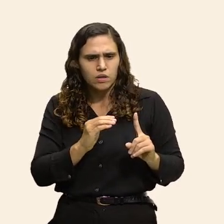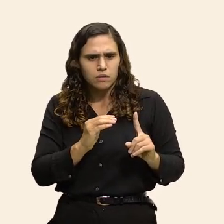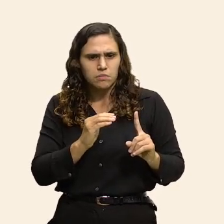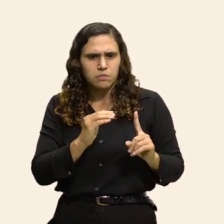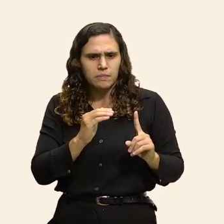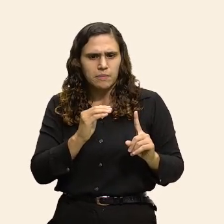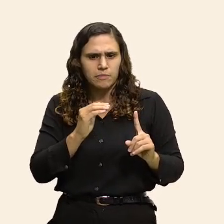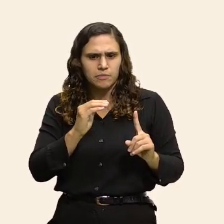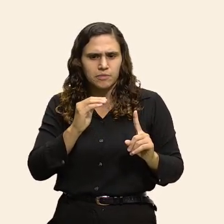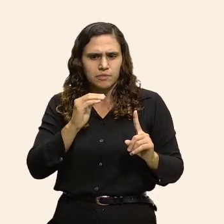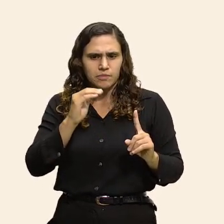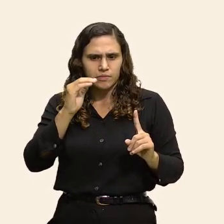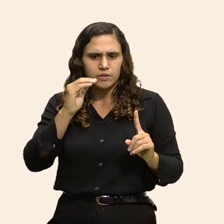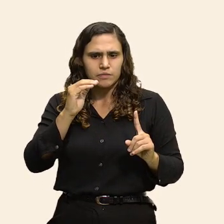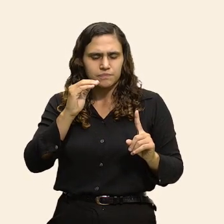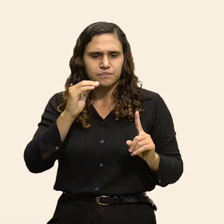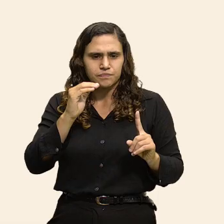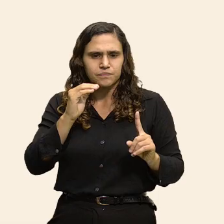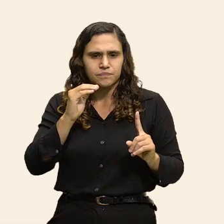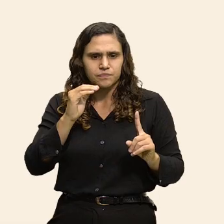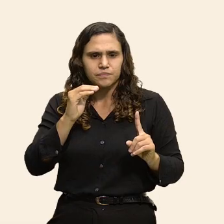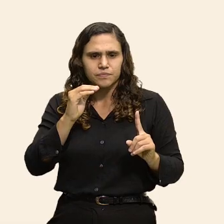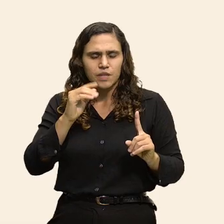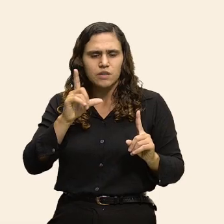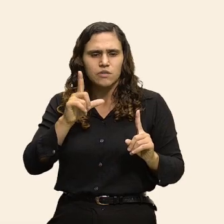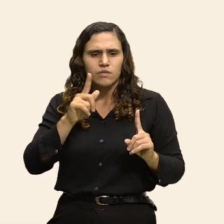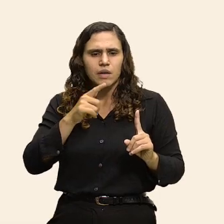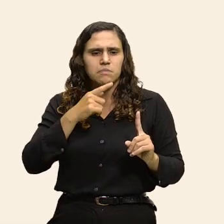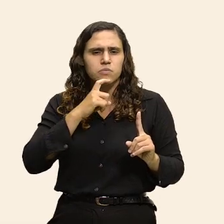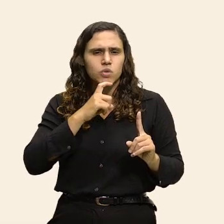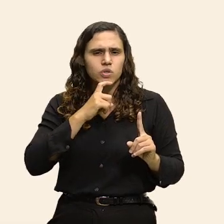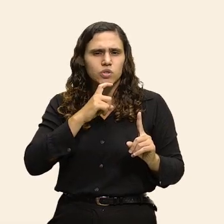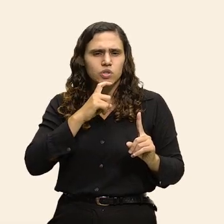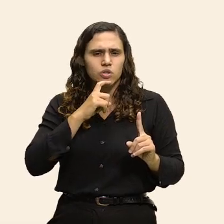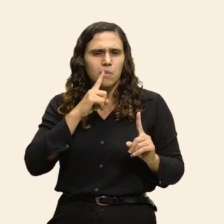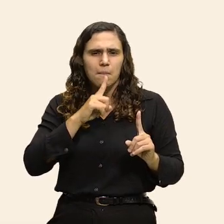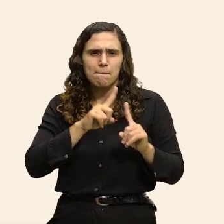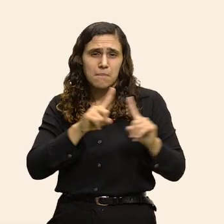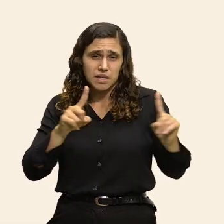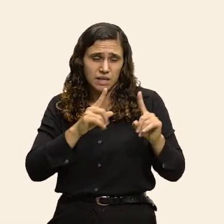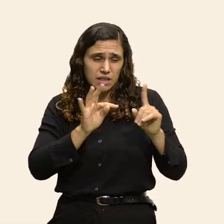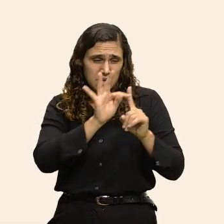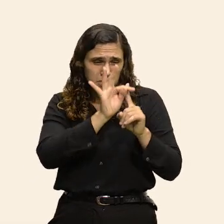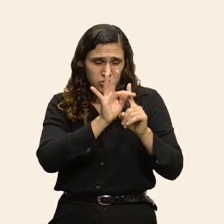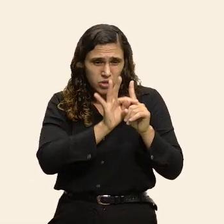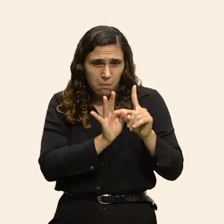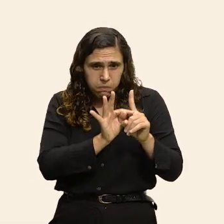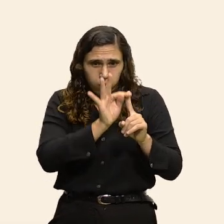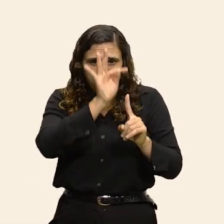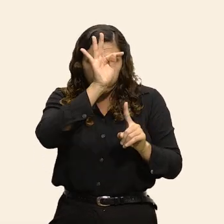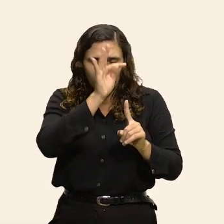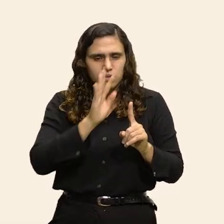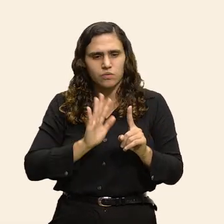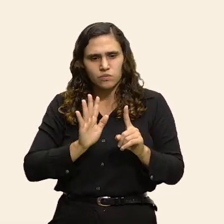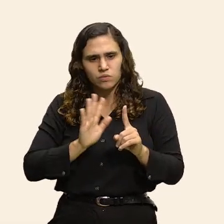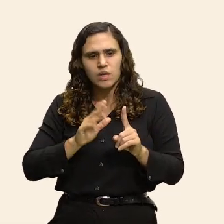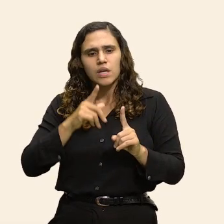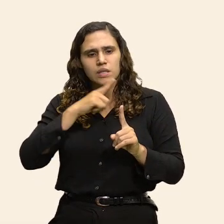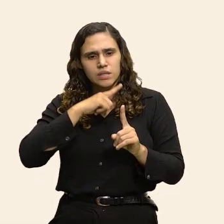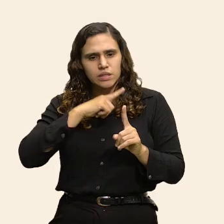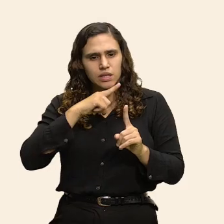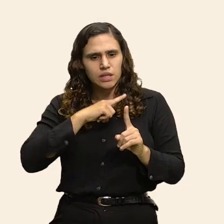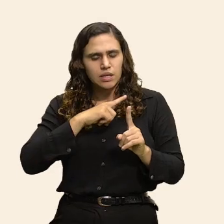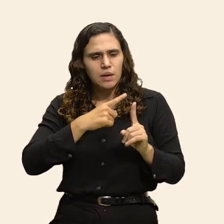forneço para o gelo. Ele vai aumentando, só que ele não aumenta a temperatura. Aqui nós temos a fase sólida e